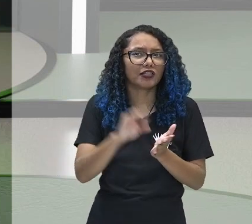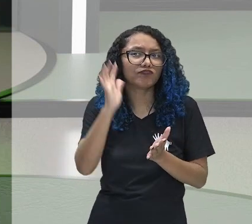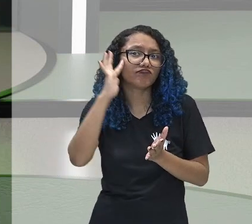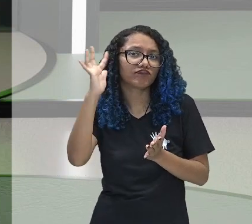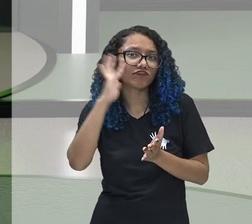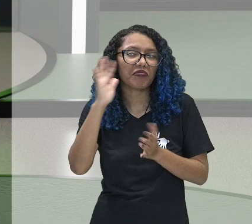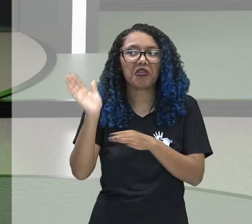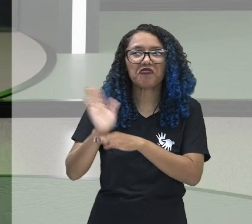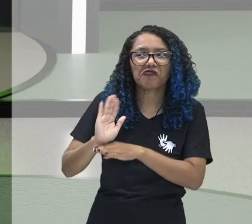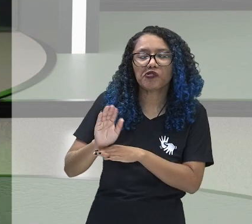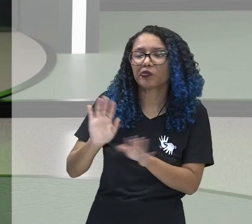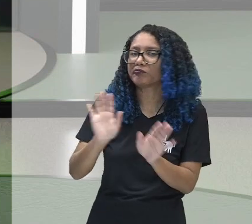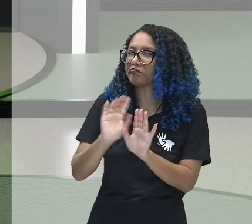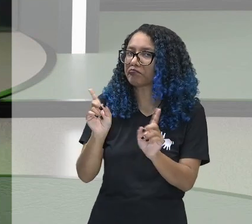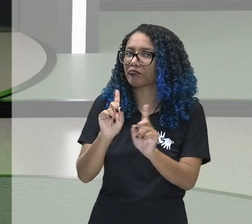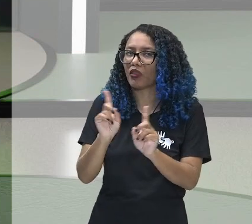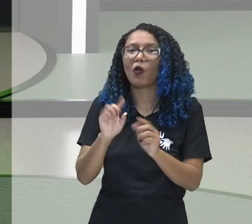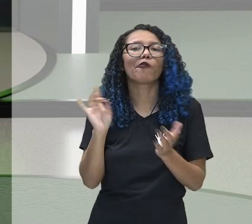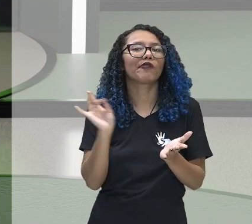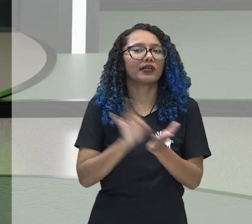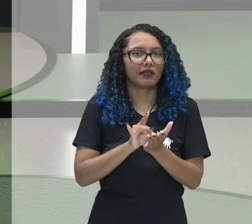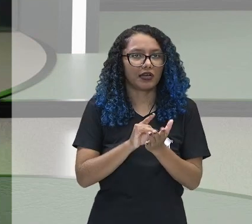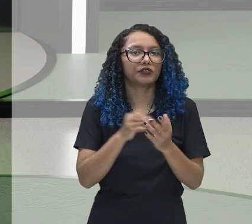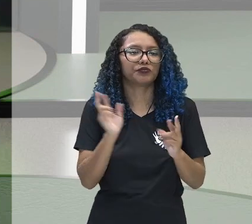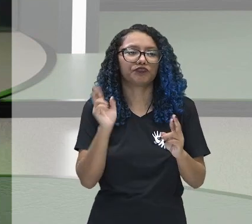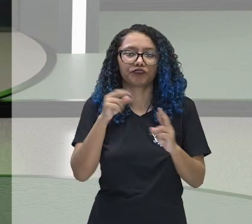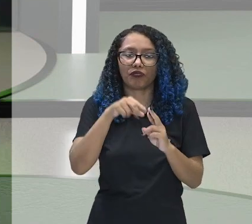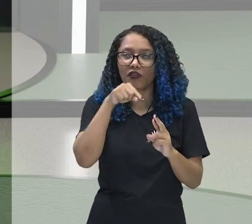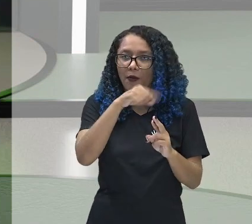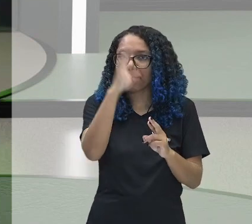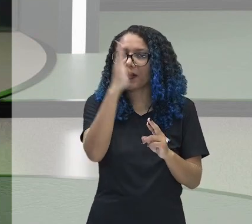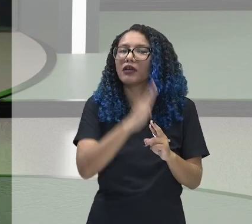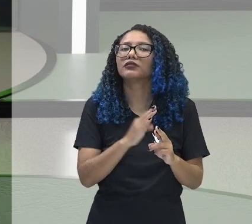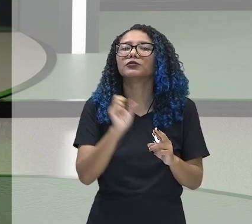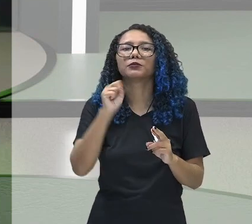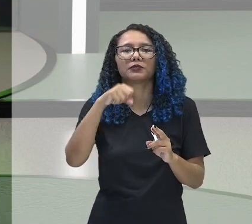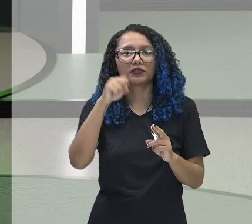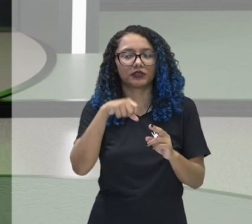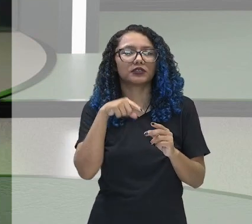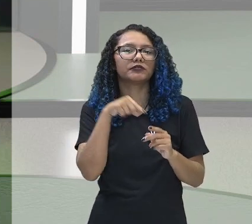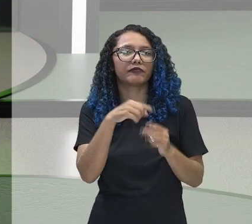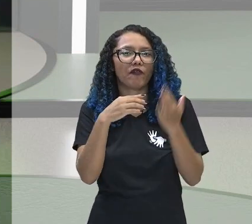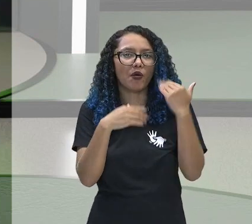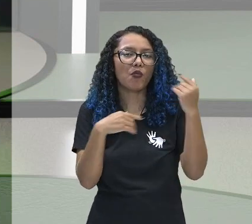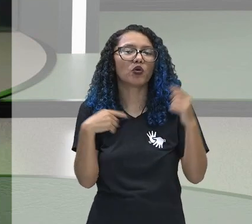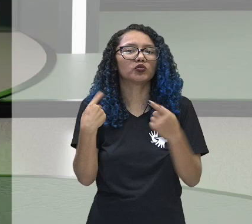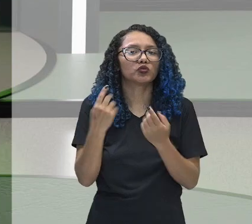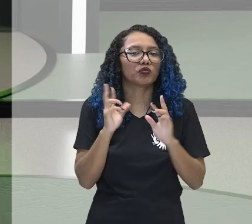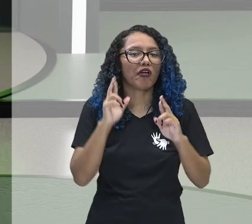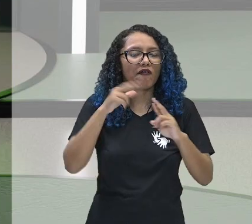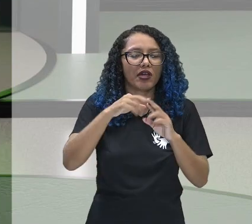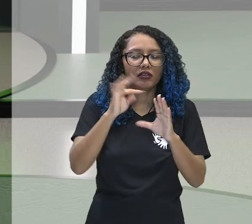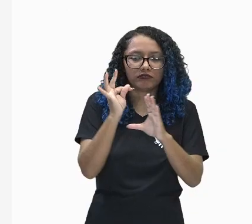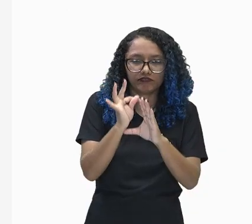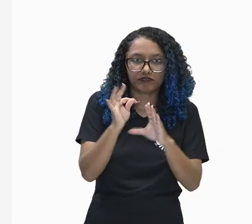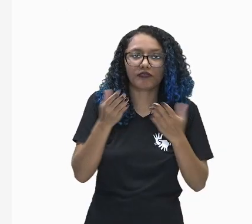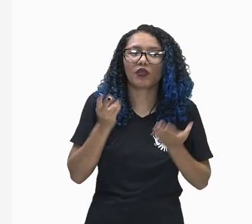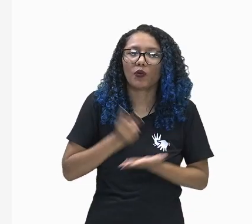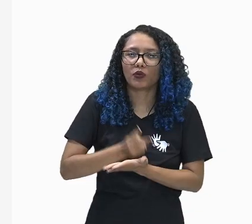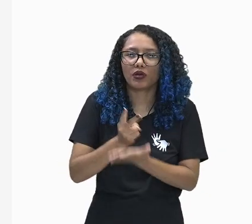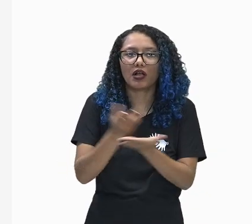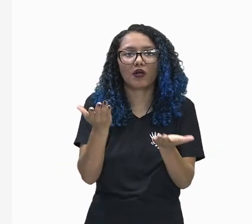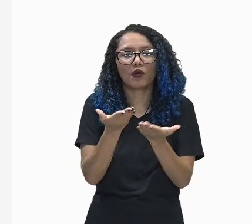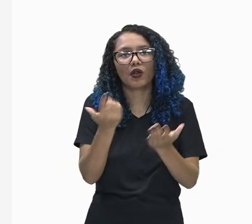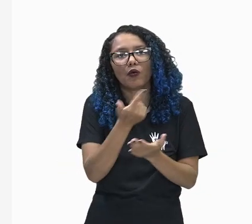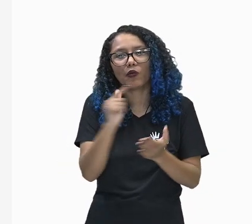ficção. O Brasil ele tem uma referência muito boa em relação a esses transgênicos, e avançando aí nós vamos conhecer